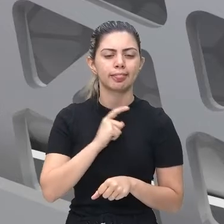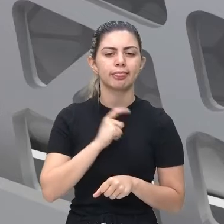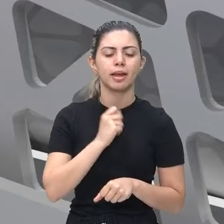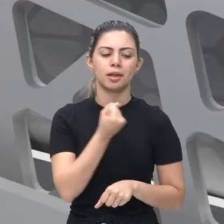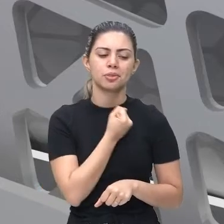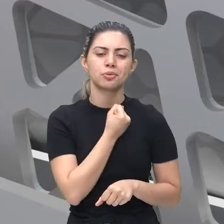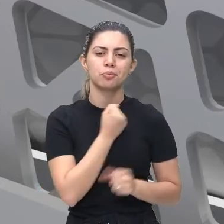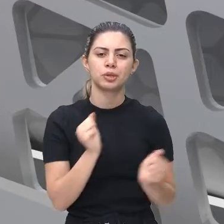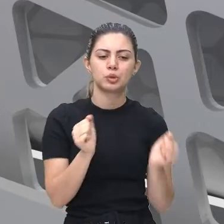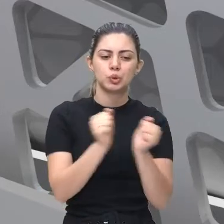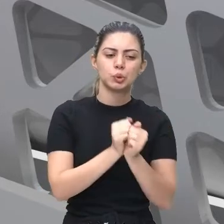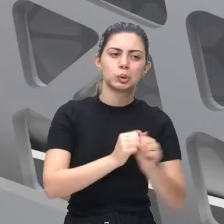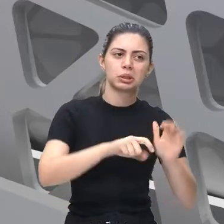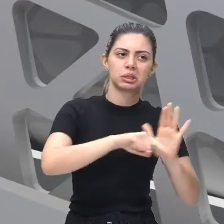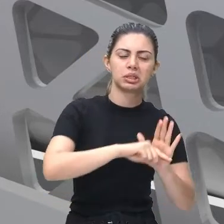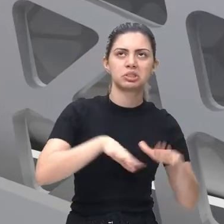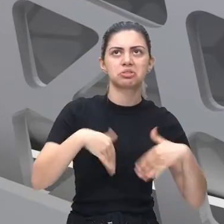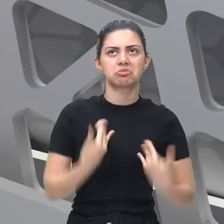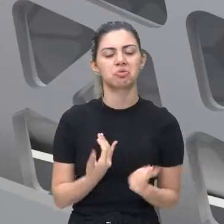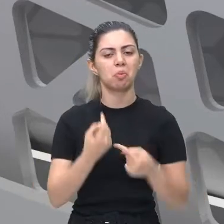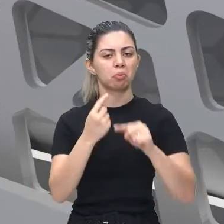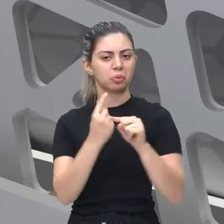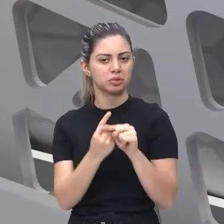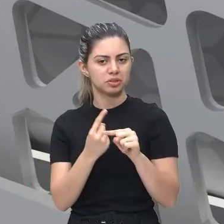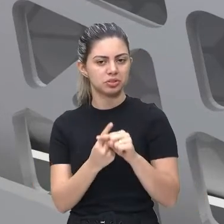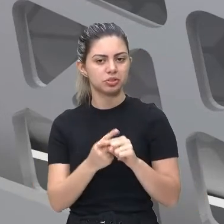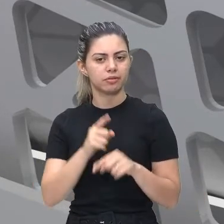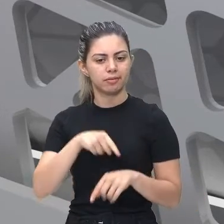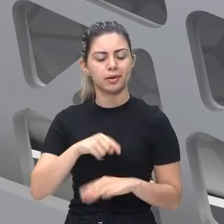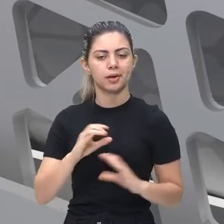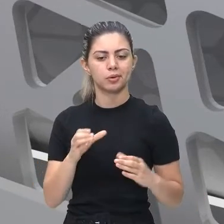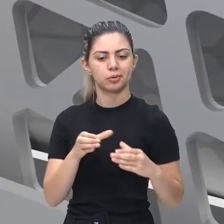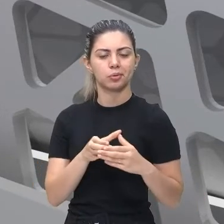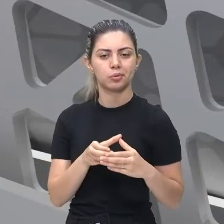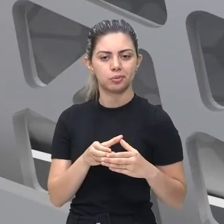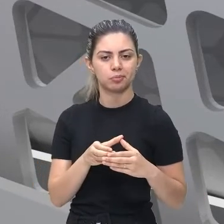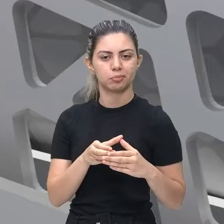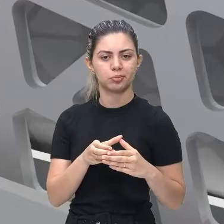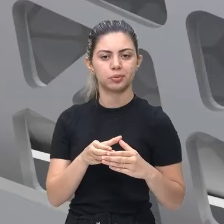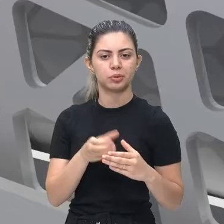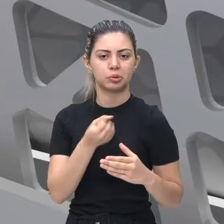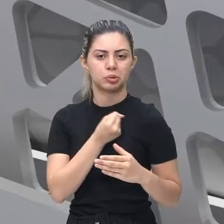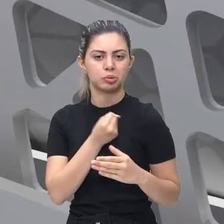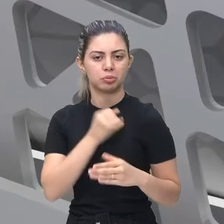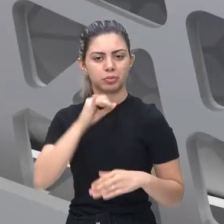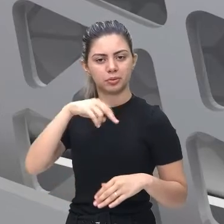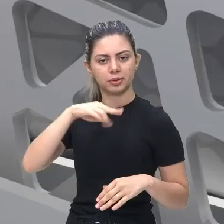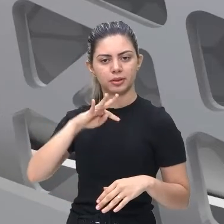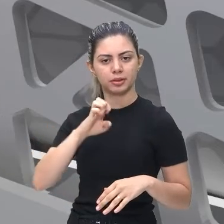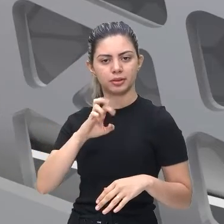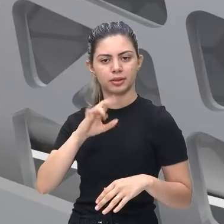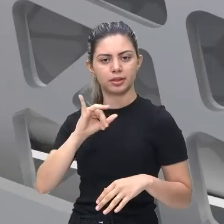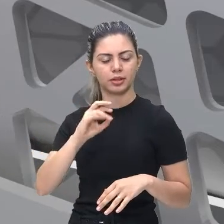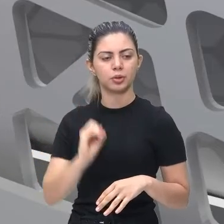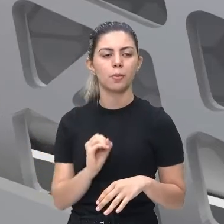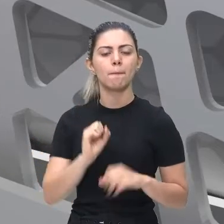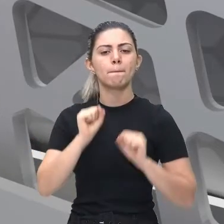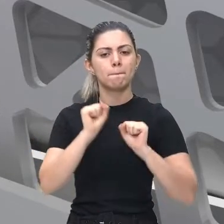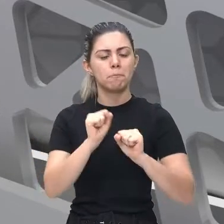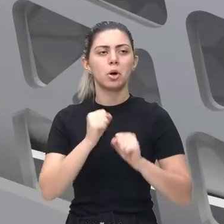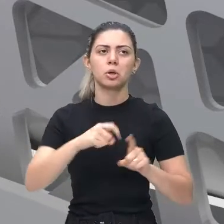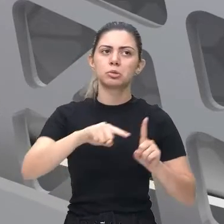sinais, ok? Ou seja, que são números inteiros, eu posso estar adicionando números positivos